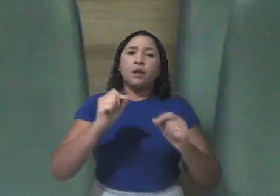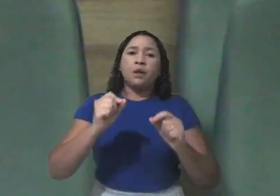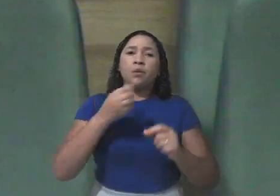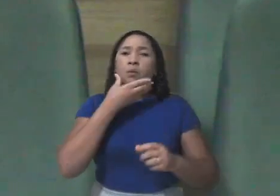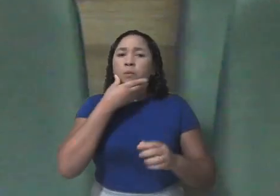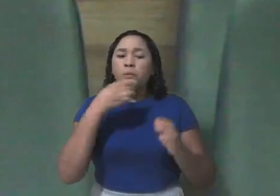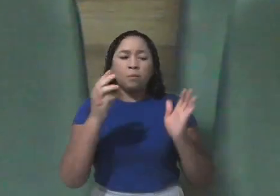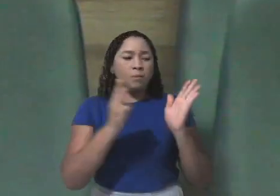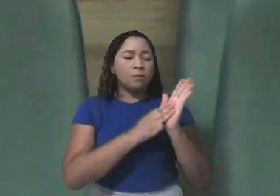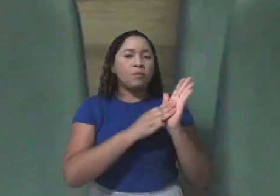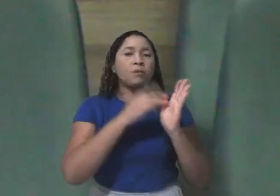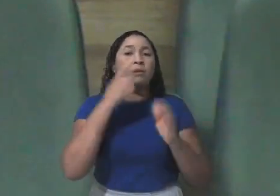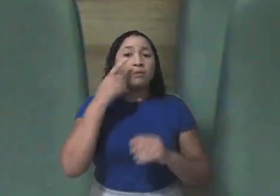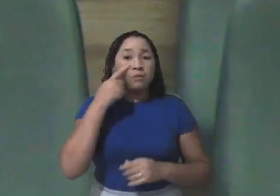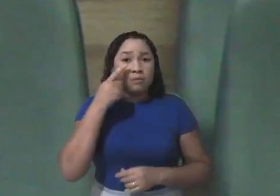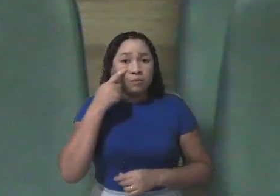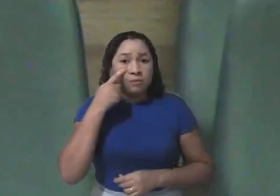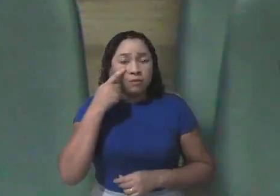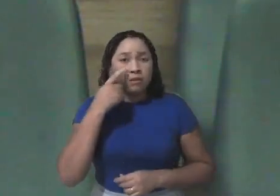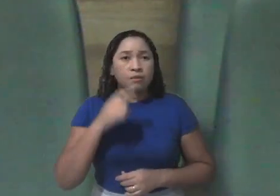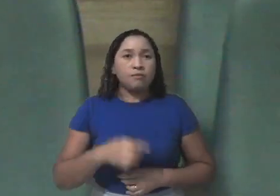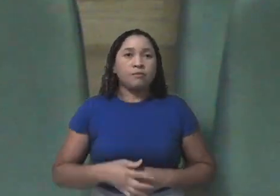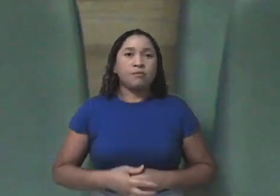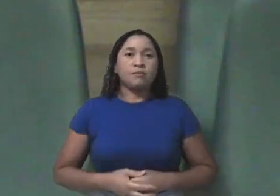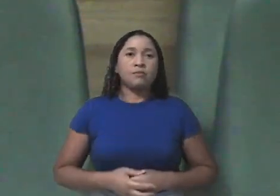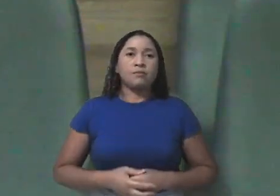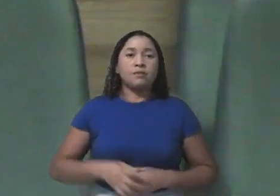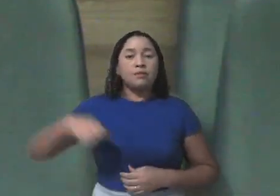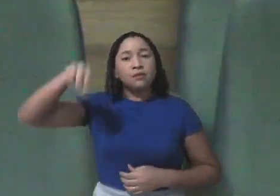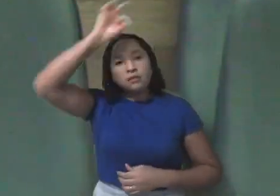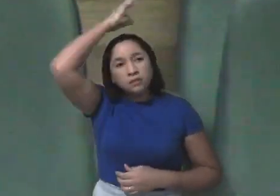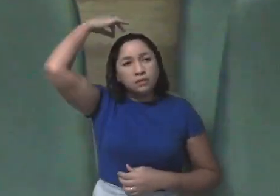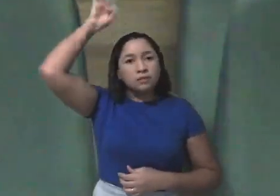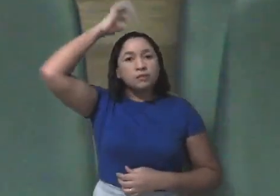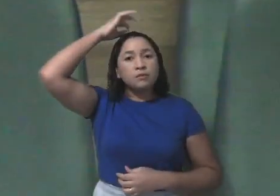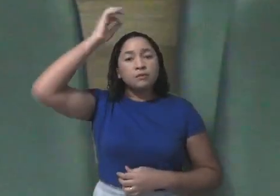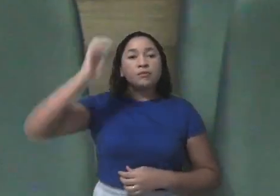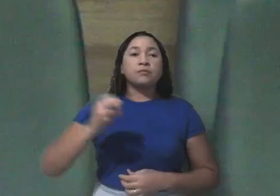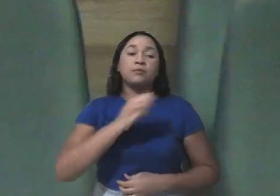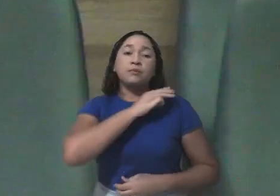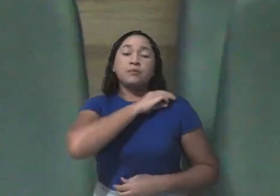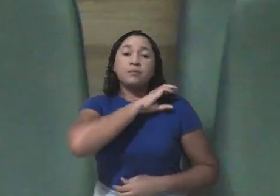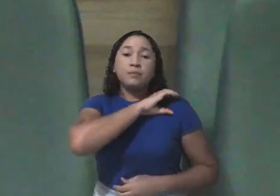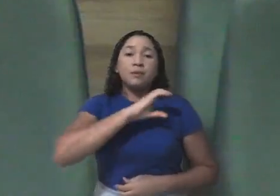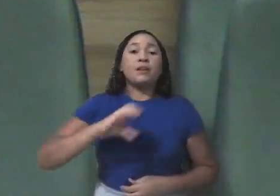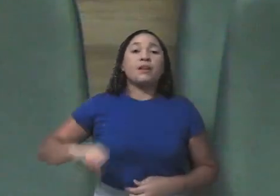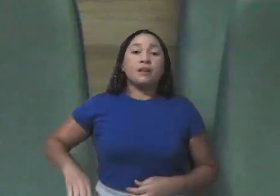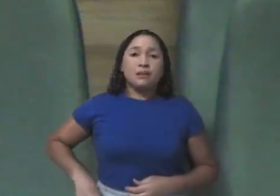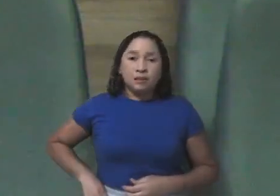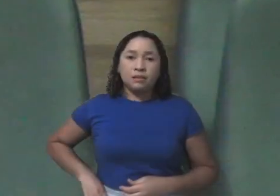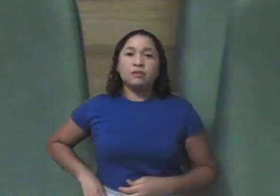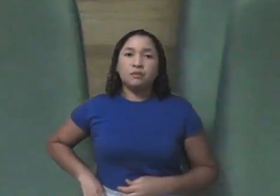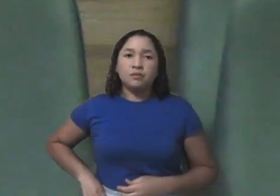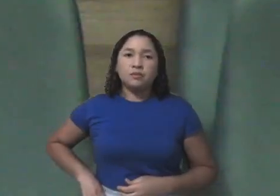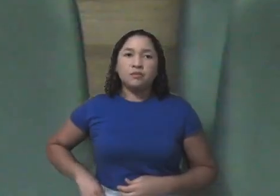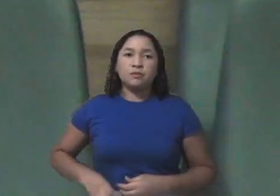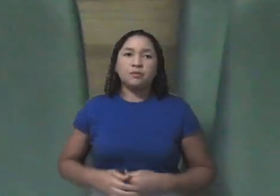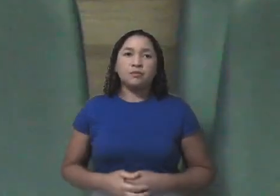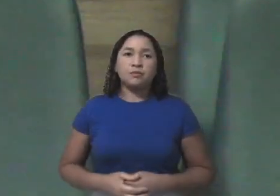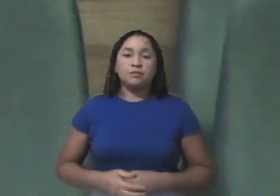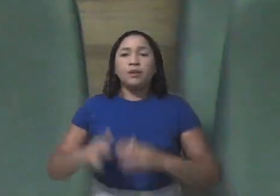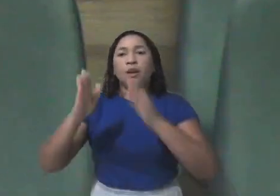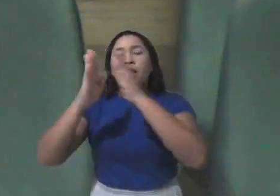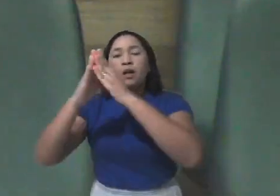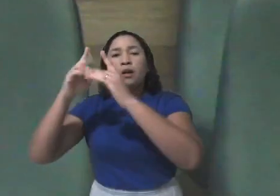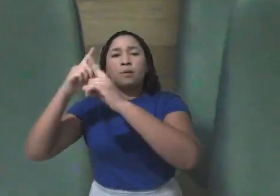e para ungir o Santíssimo, para que o templo volte a ser templo de Deus